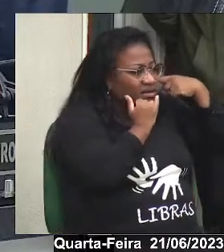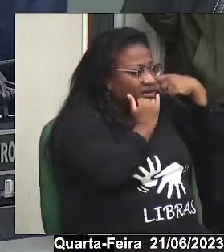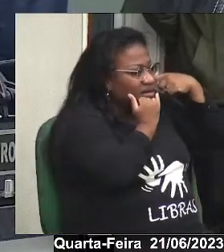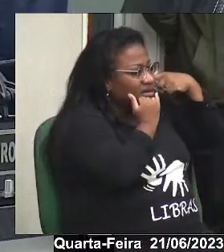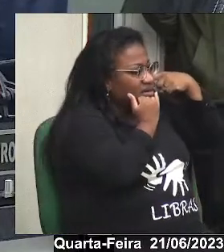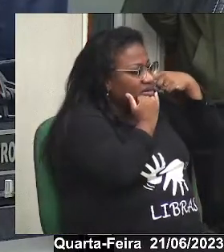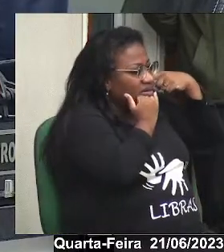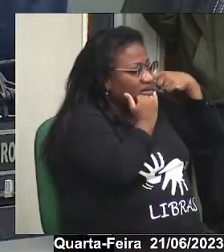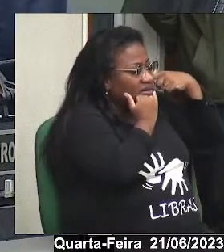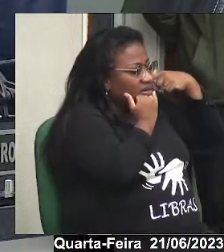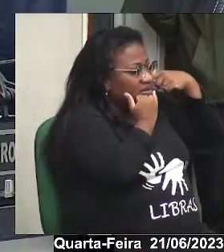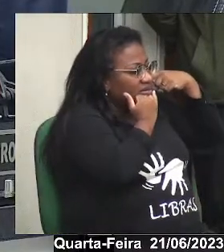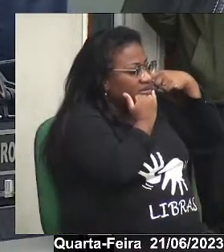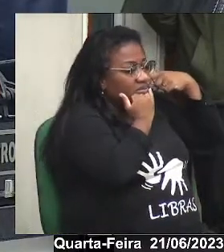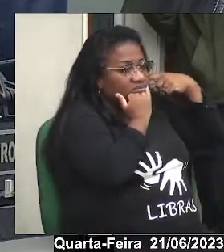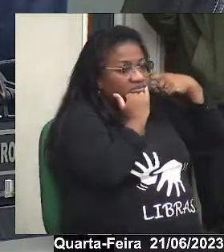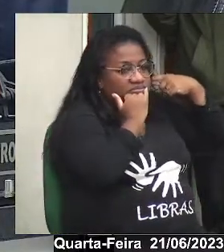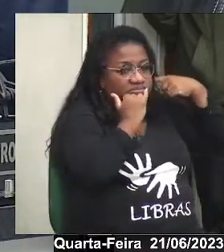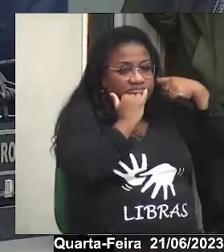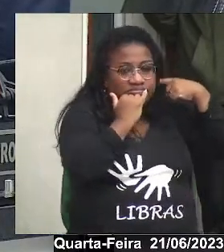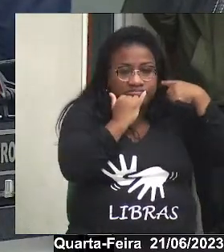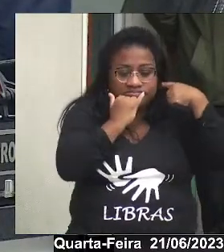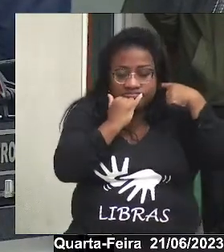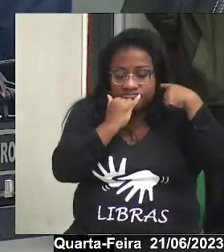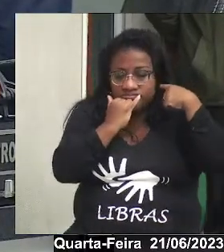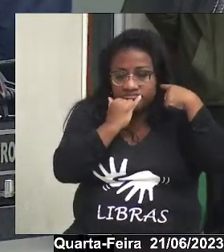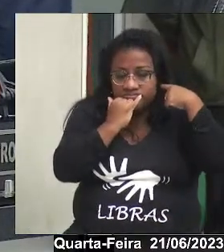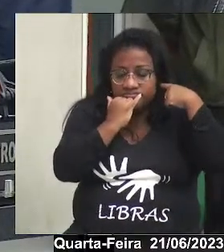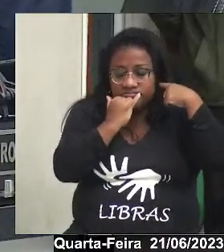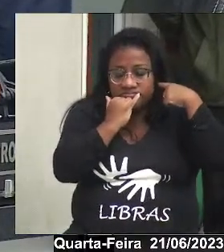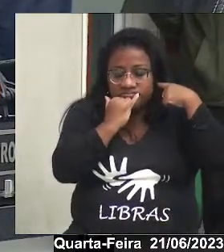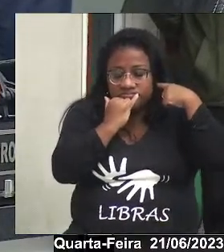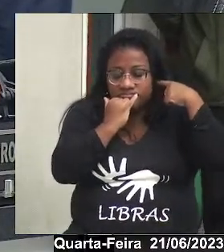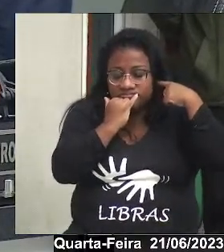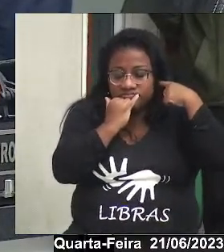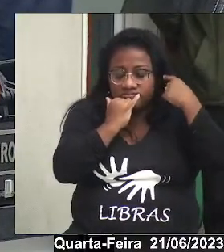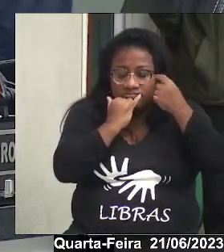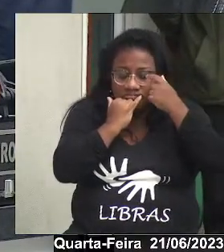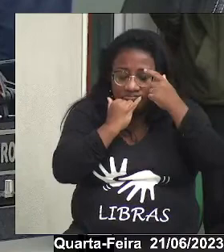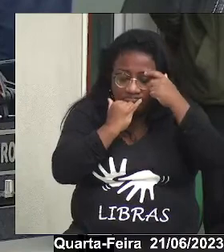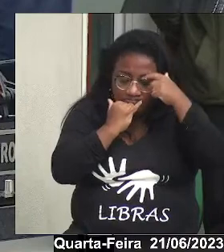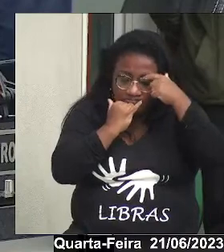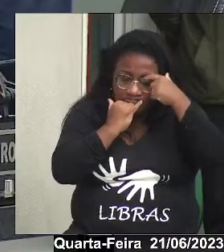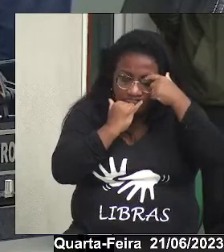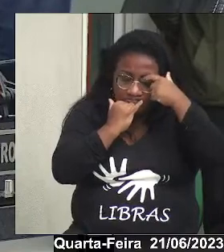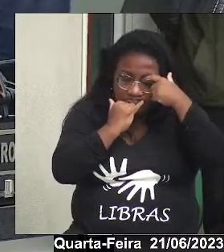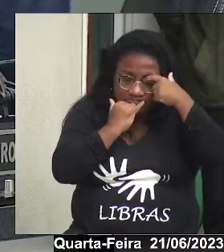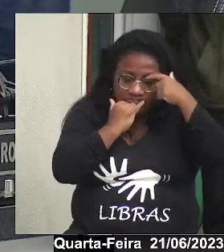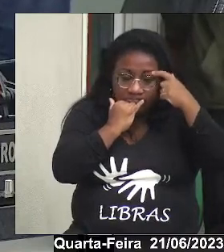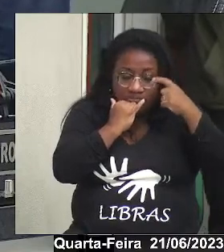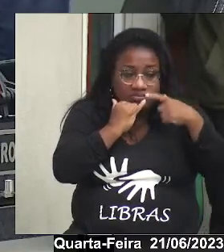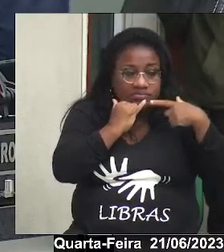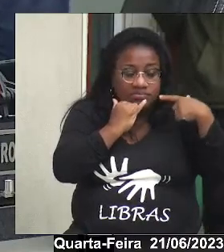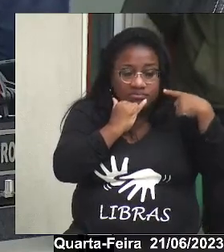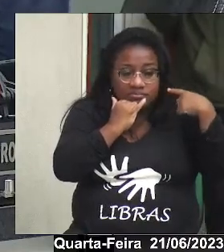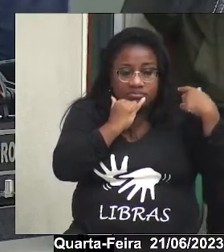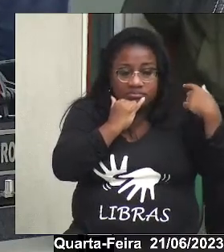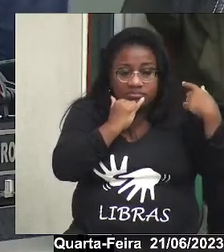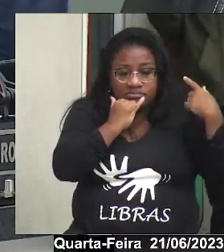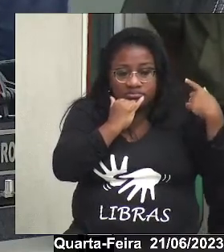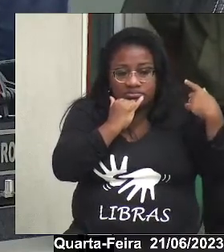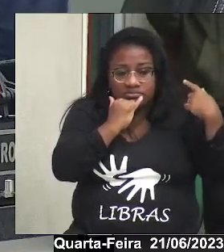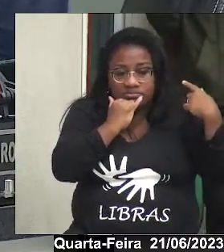de excelência lá, mas infelizmente essa lixeira vem trazendo um grande transtorno, aliás, essa caçamba que virou lixeira. Então a gente vai fazer